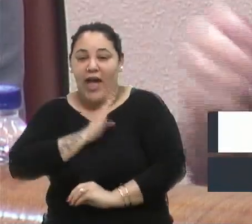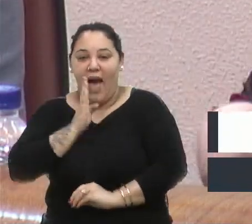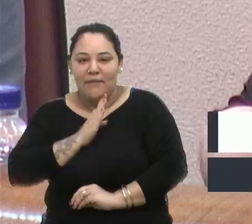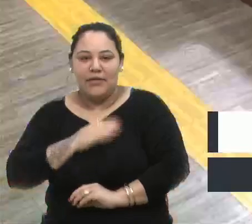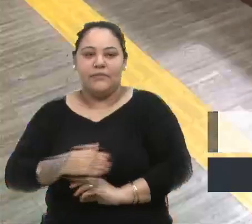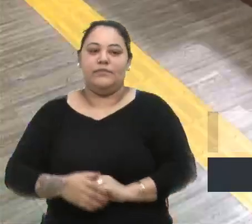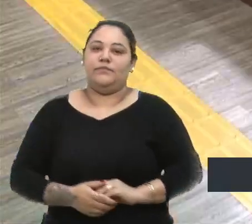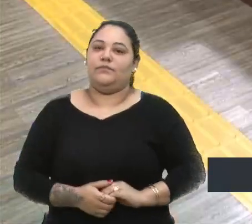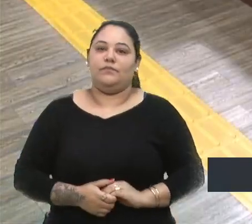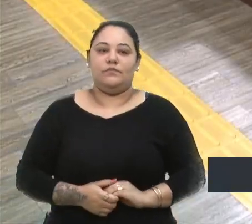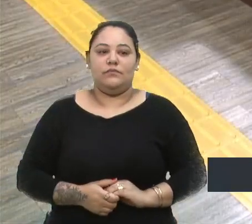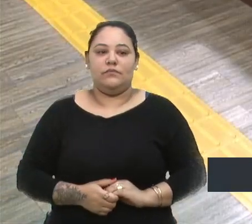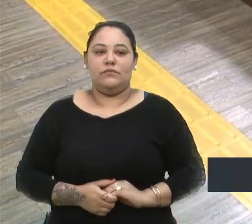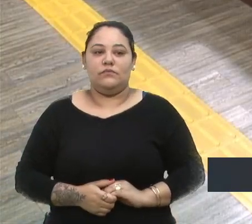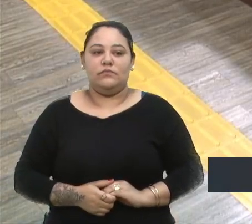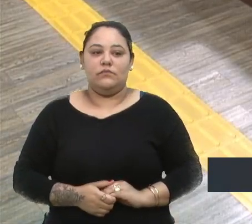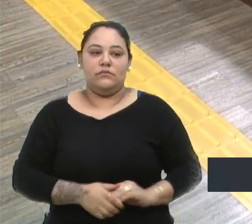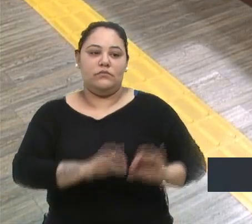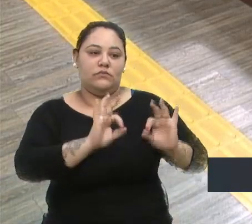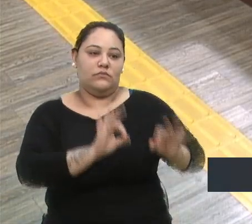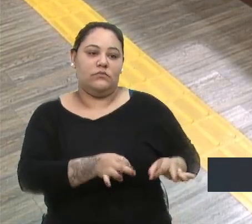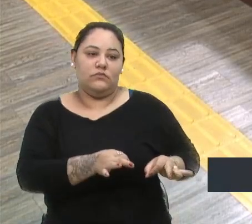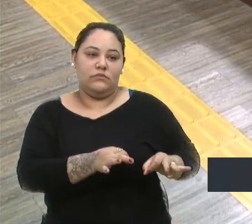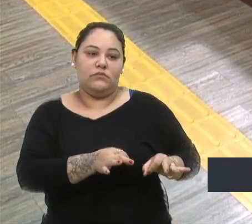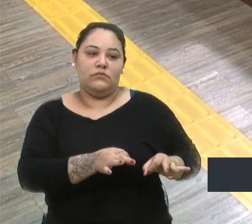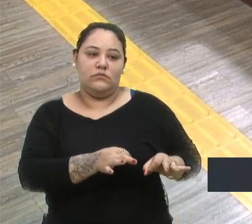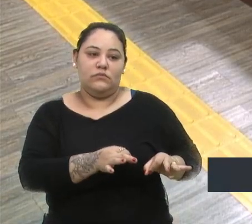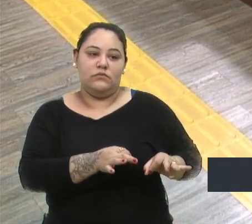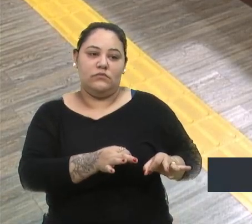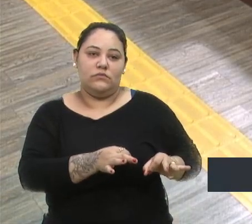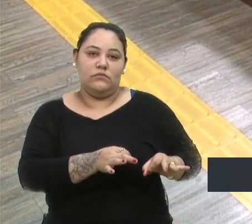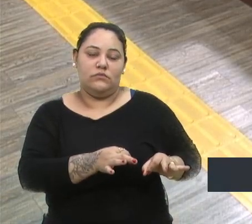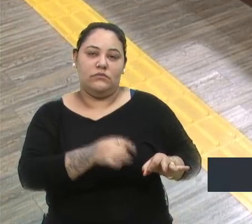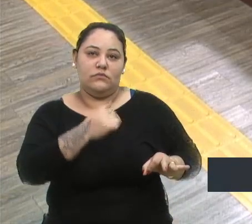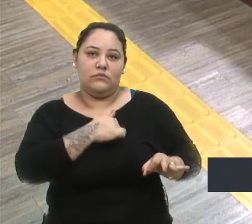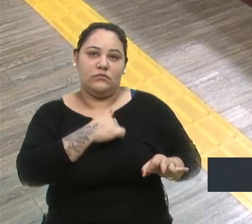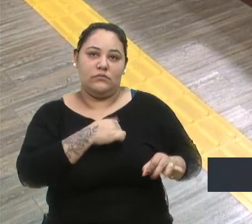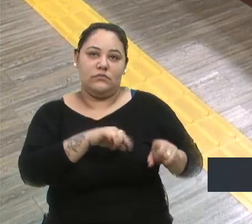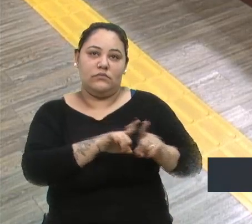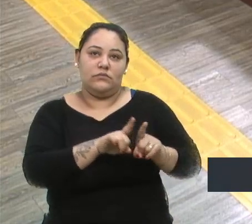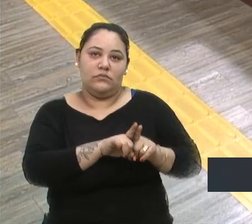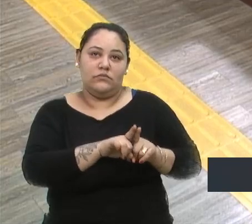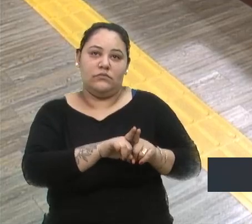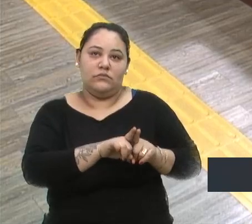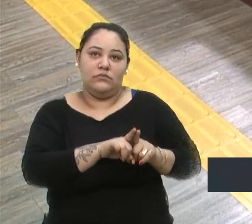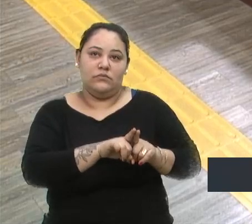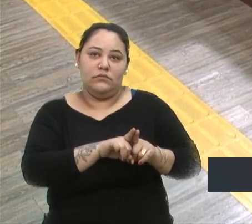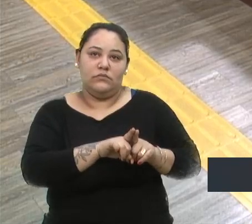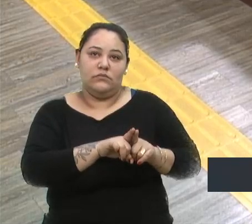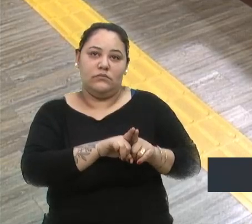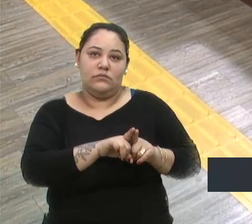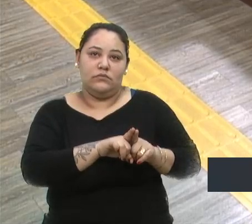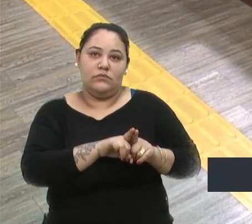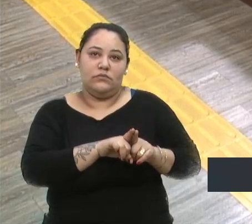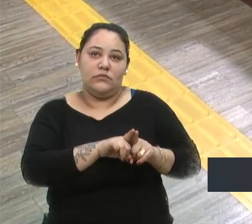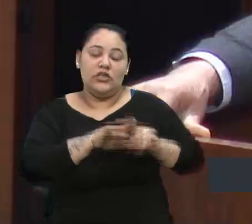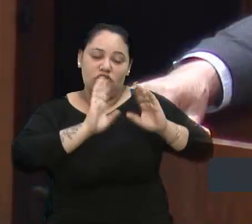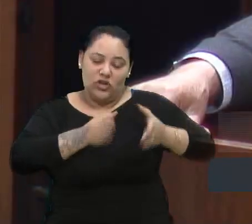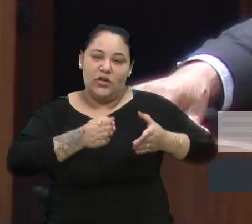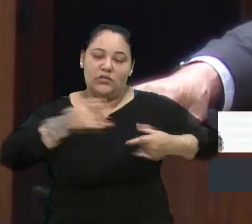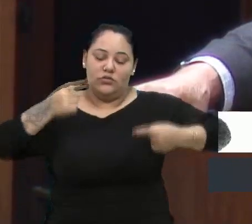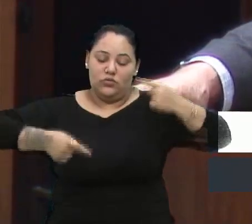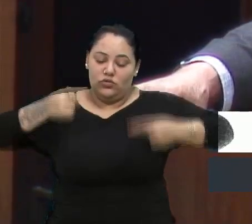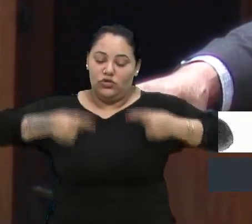vereador. Com certeza, vereador Bressan, e isso tem consequências. Ontem a gente cobrava, debatia muito